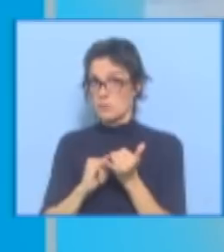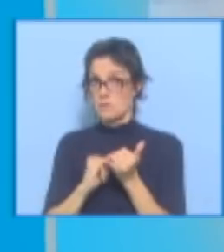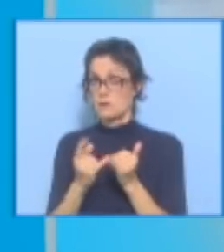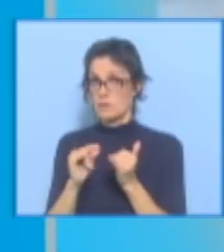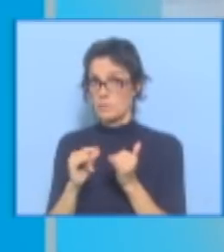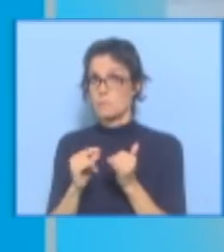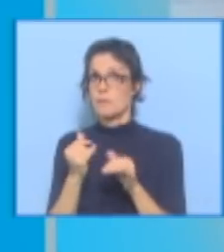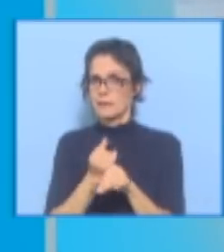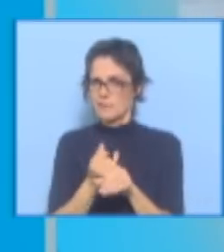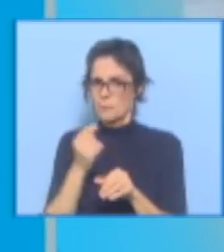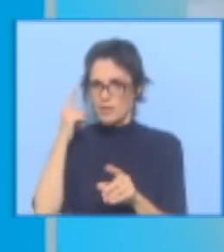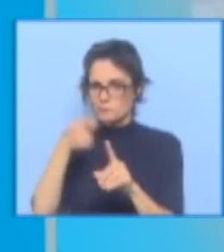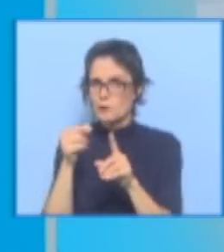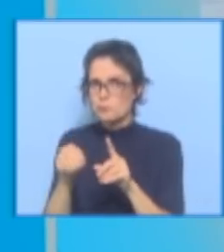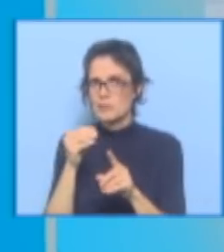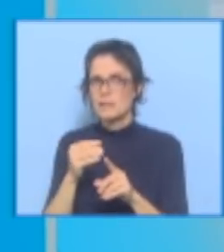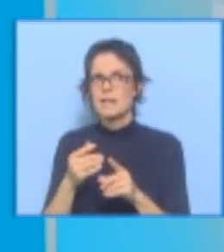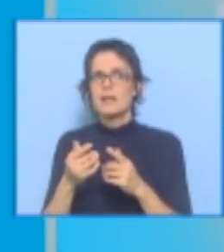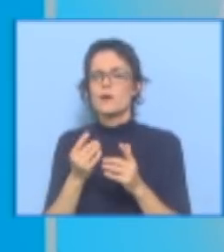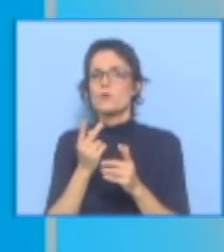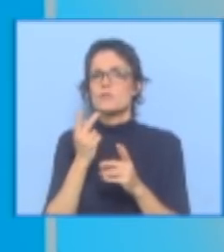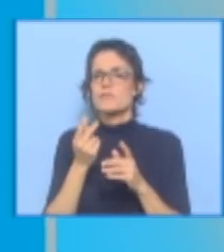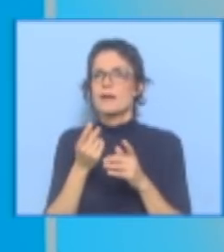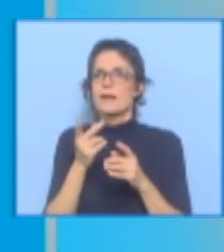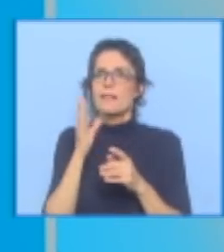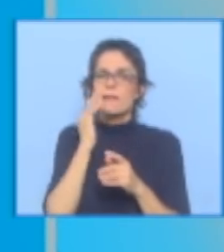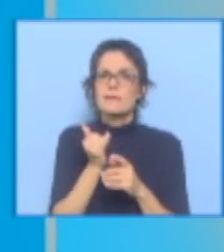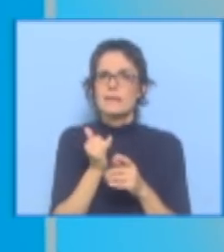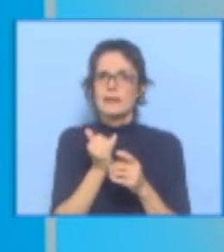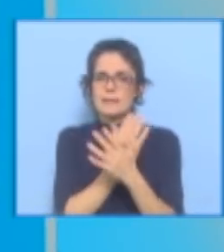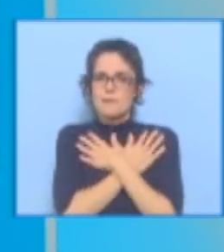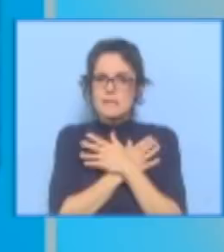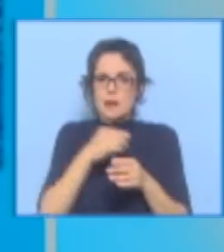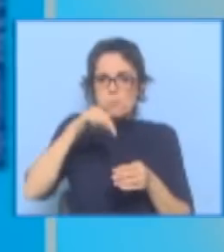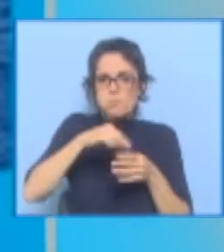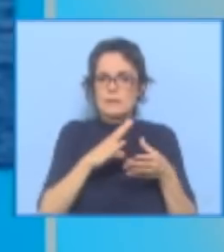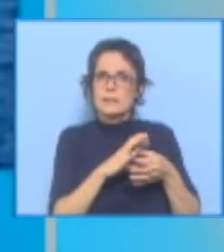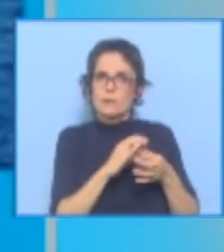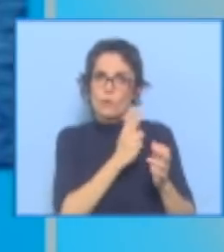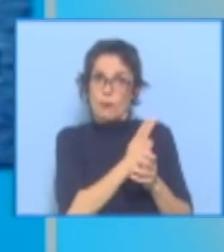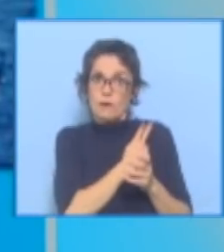levar as amizades da academia para fora da academia. Por isso, às vezes, quando organizamos jantares,